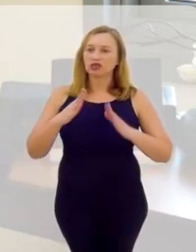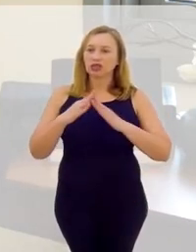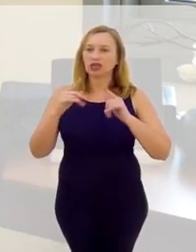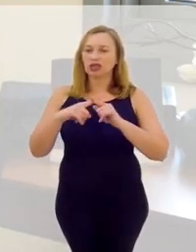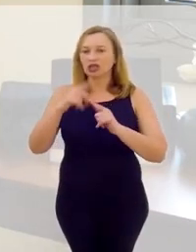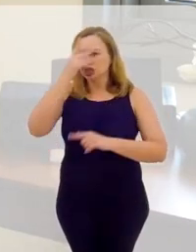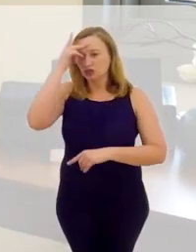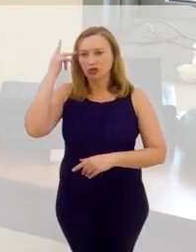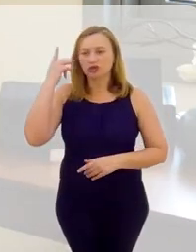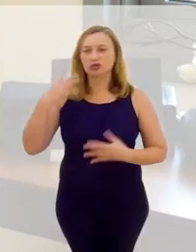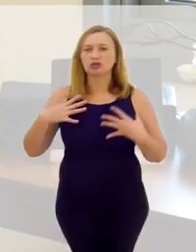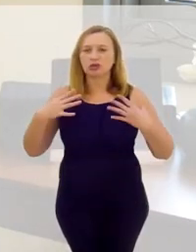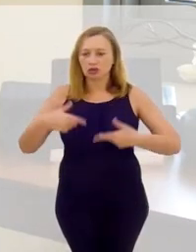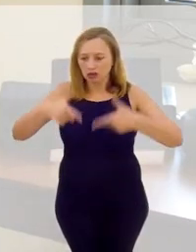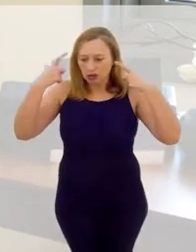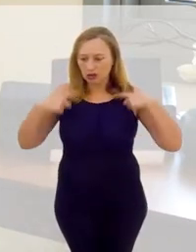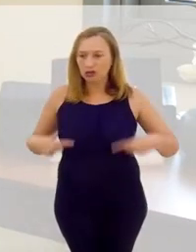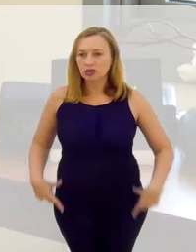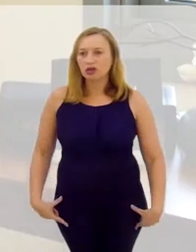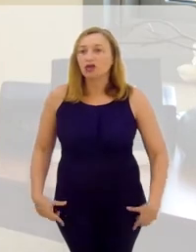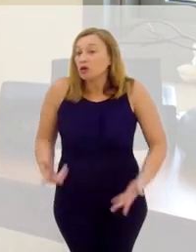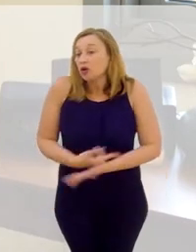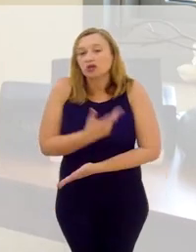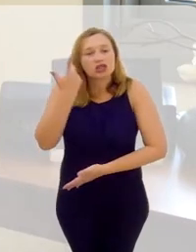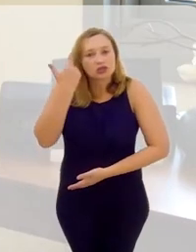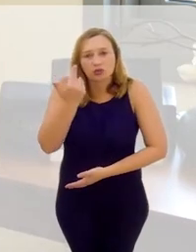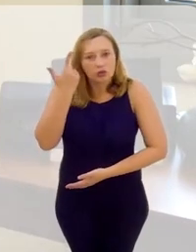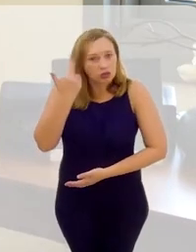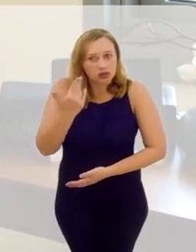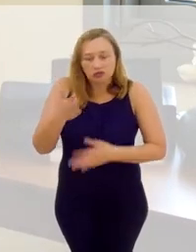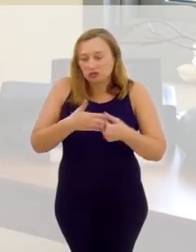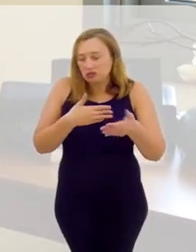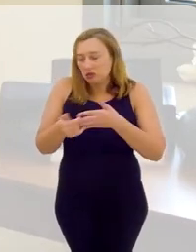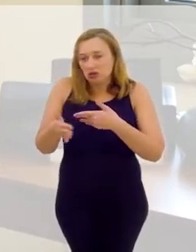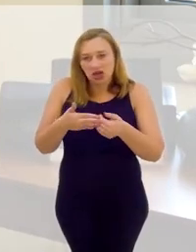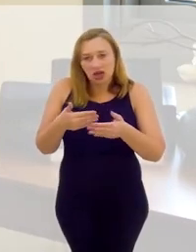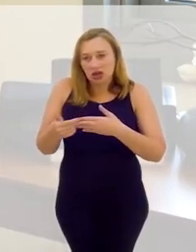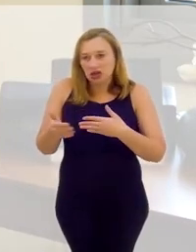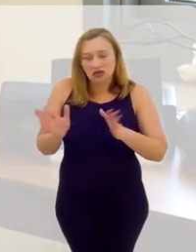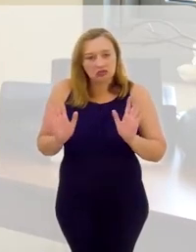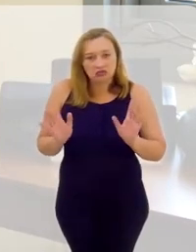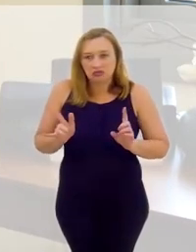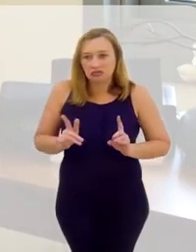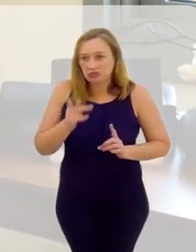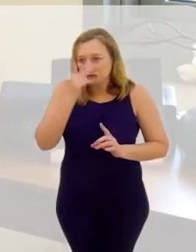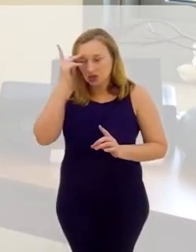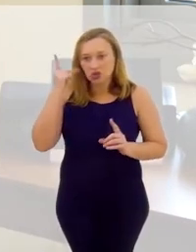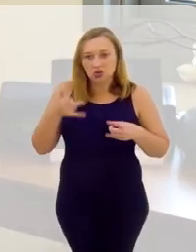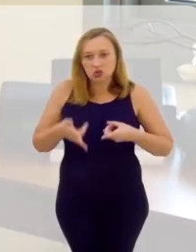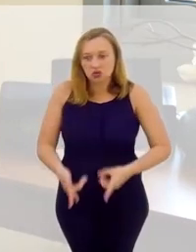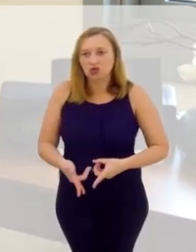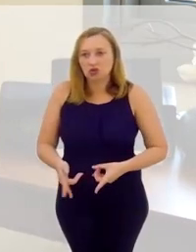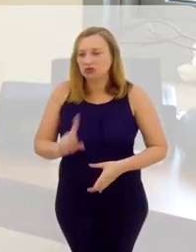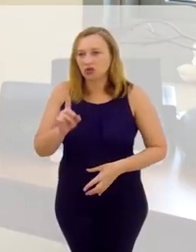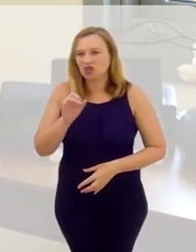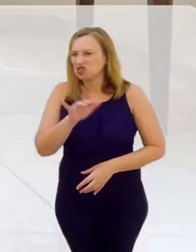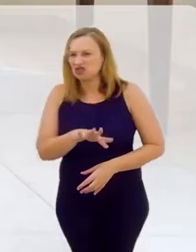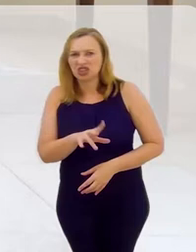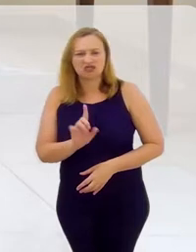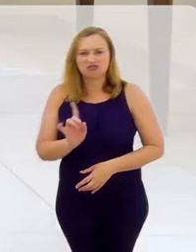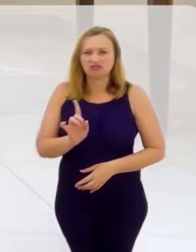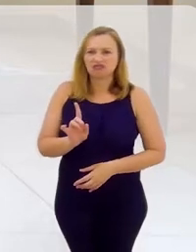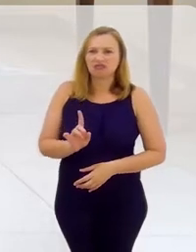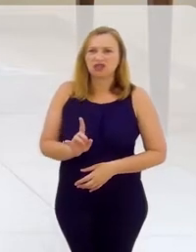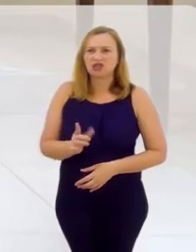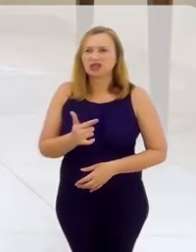né, que nós temos na igreja, as pessoas são apenas vestidas, mas é algo que acontece normalmente, como em qualquer sepultamento, qualquer funeral.